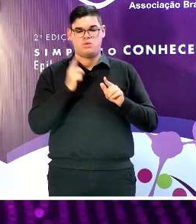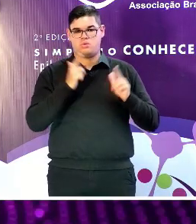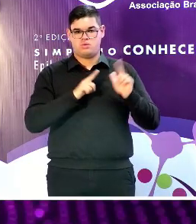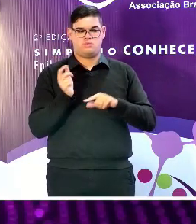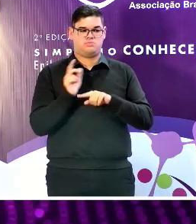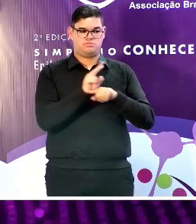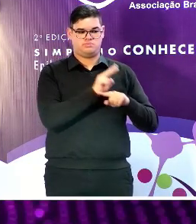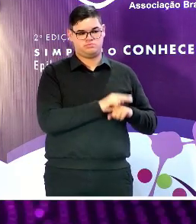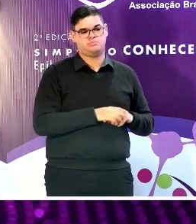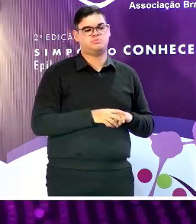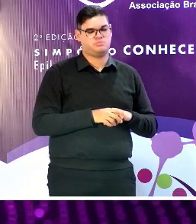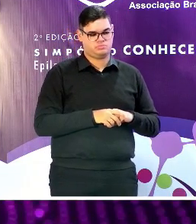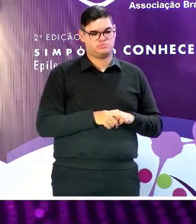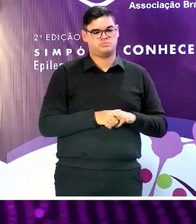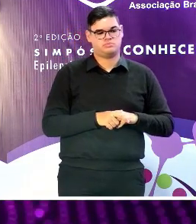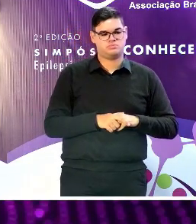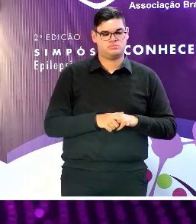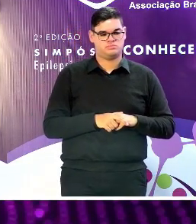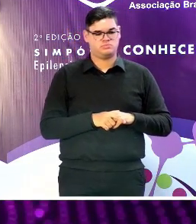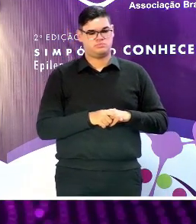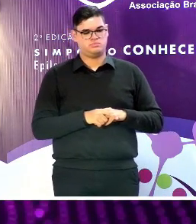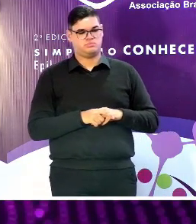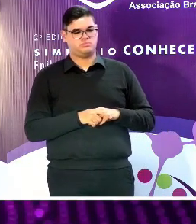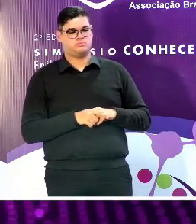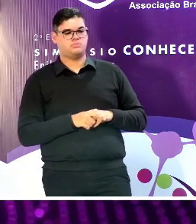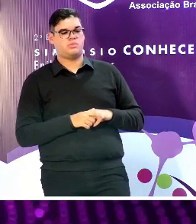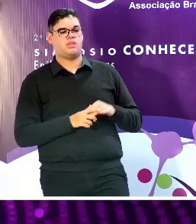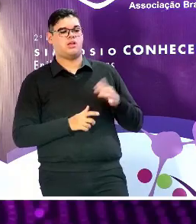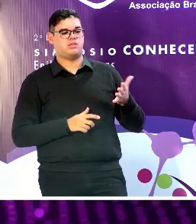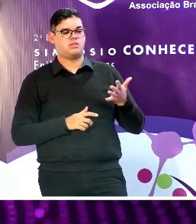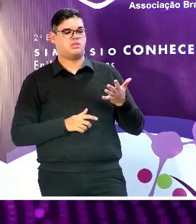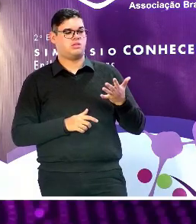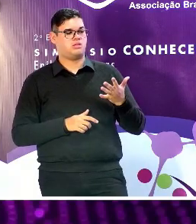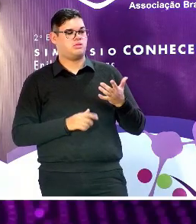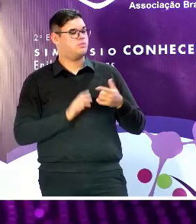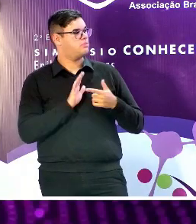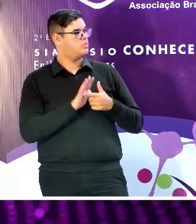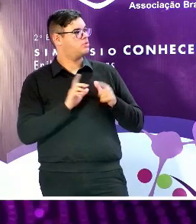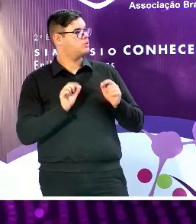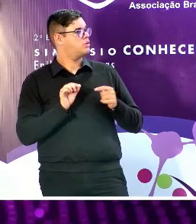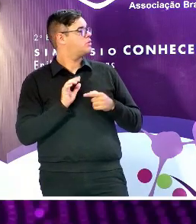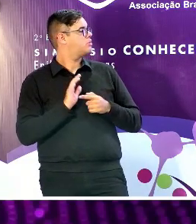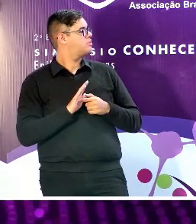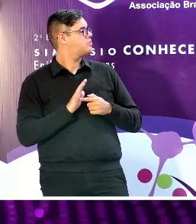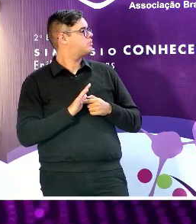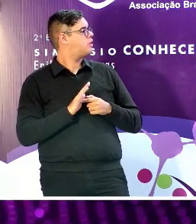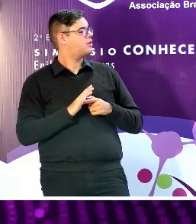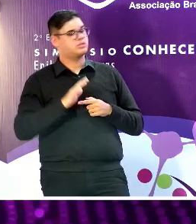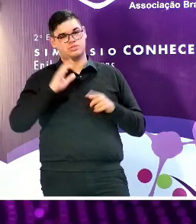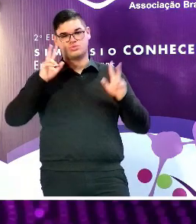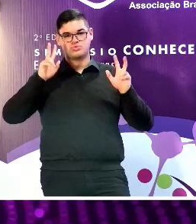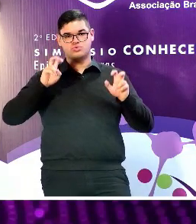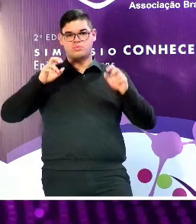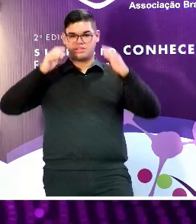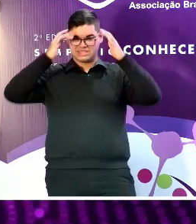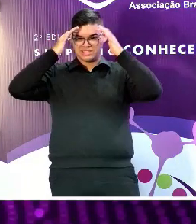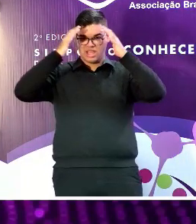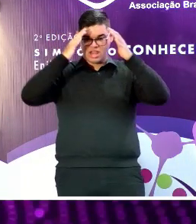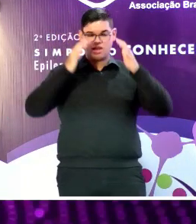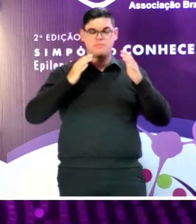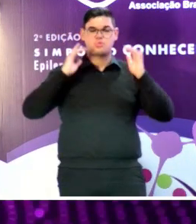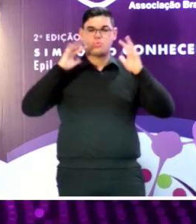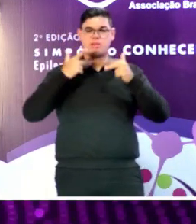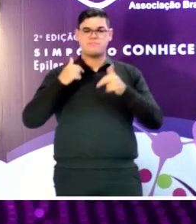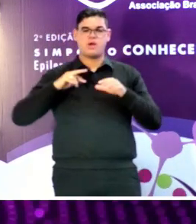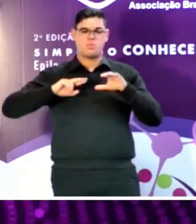potássio ATPase. E aqui é só uma fatia desse cérebro. Então, quanto mais